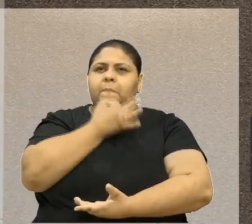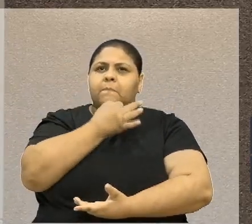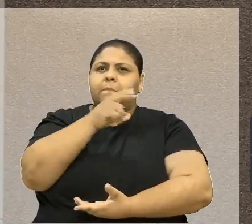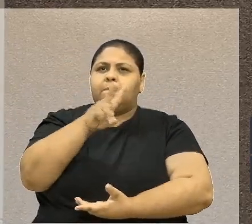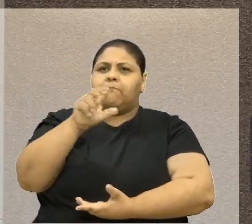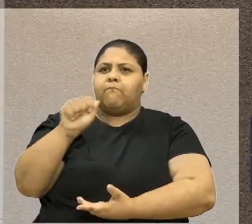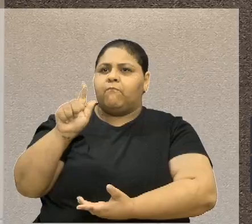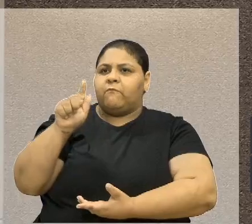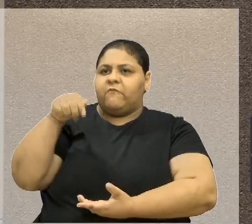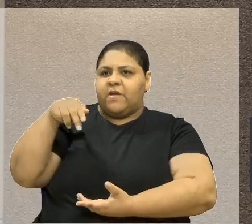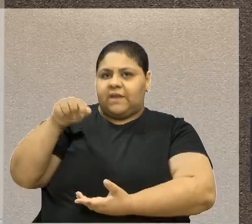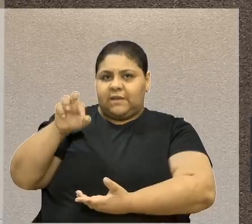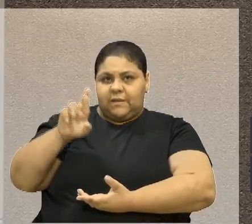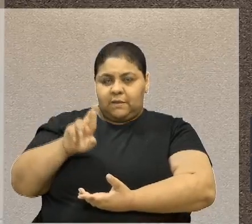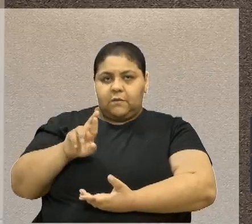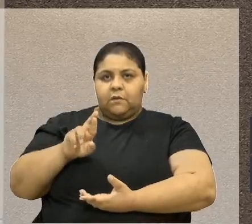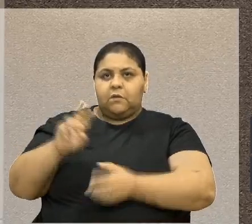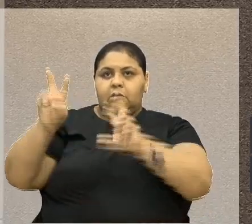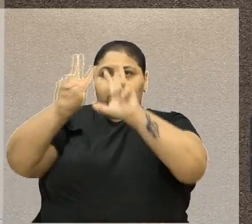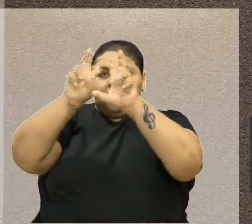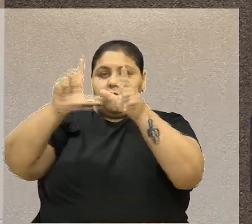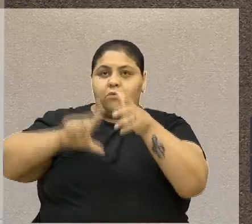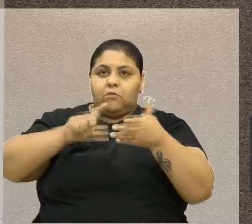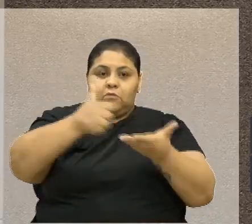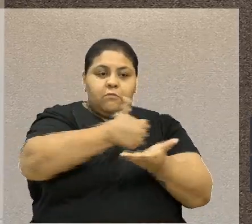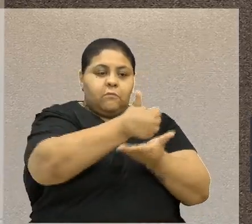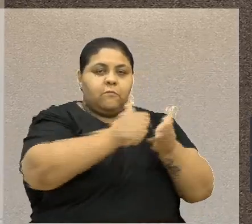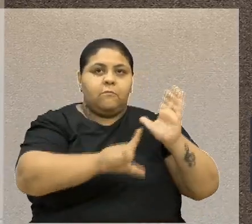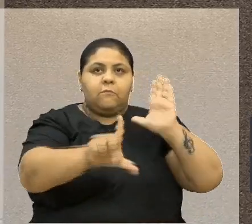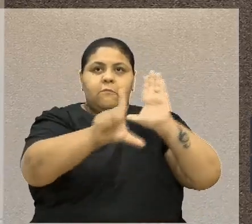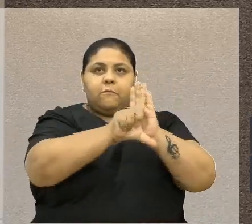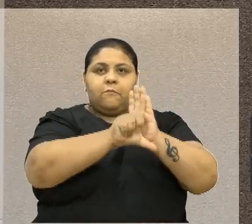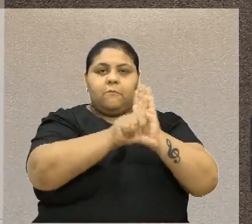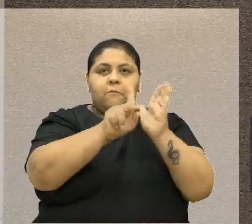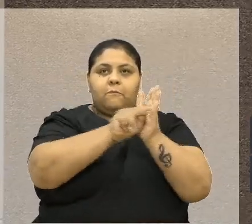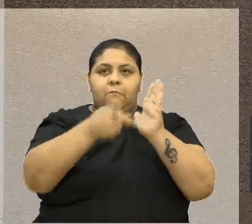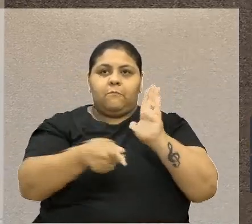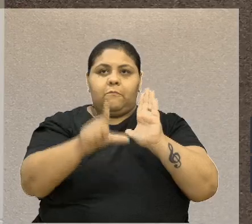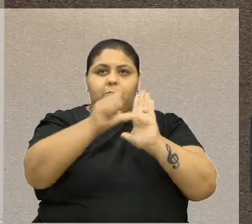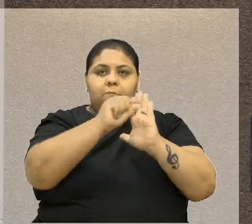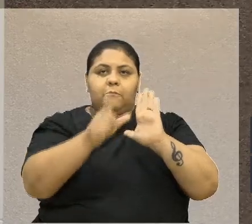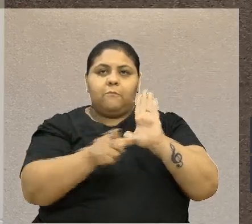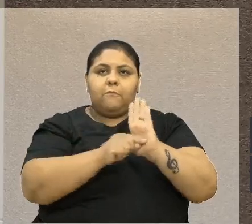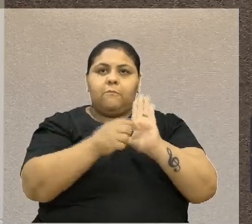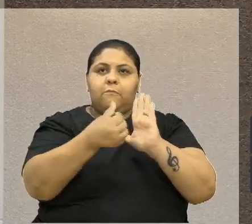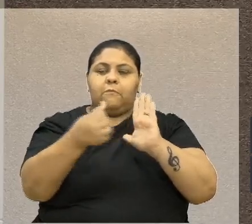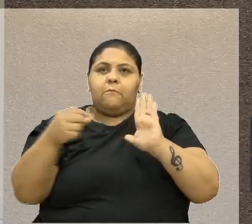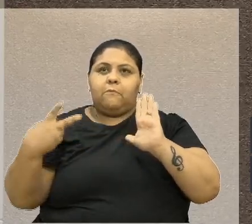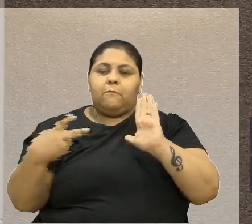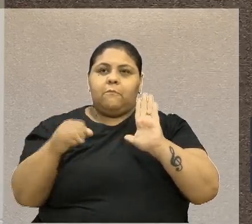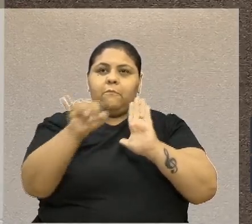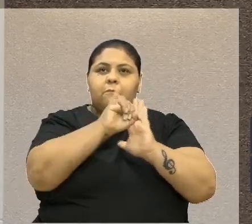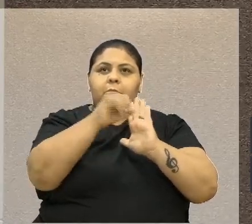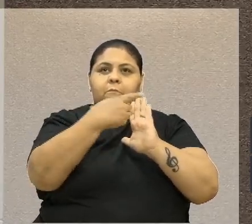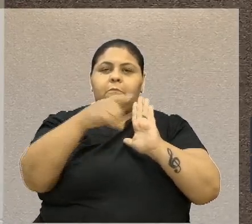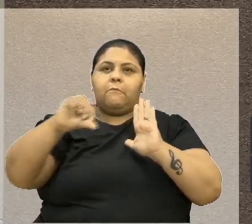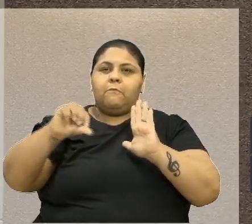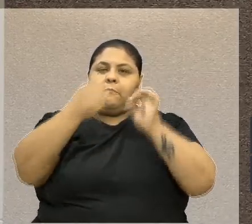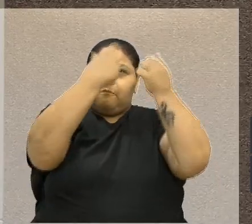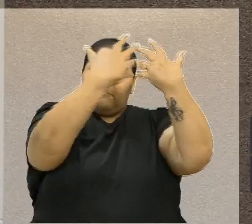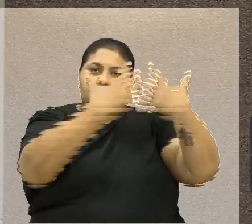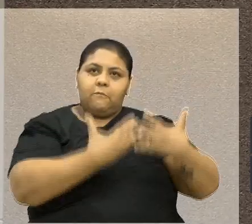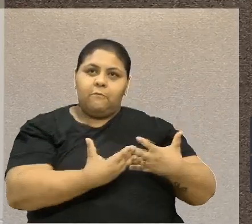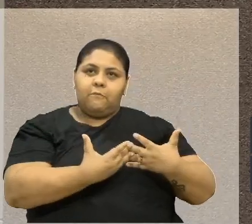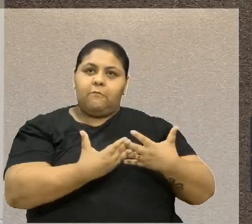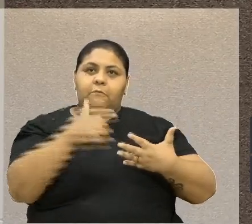Wagner Perusso. A matéria encontra previsão na Lei Orgânica Municipal, artigo 62, inciso 19, que dispõe ser